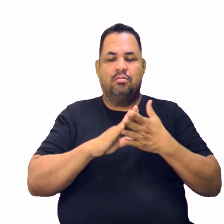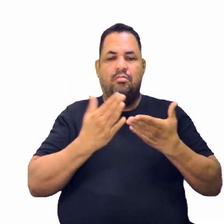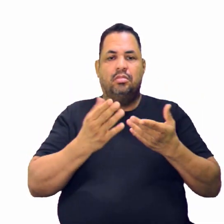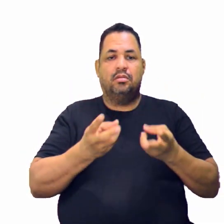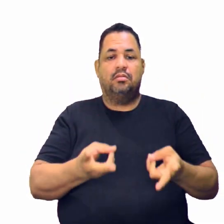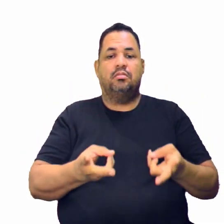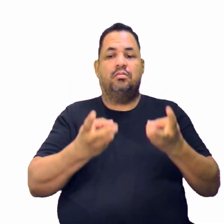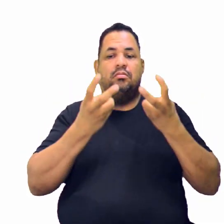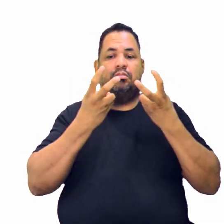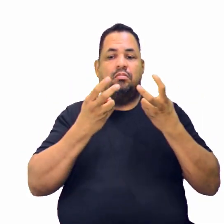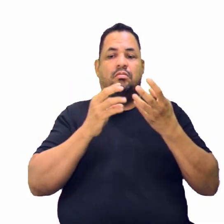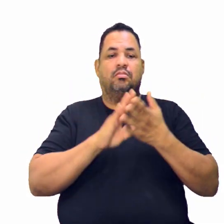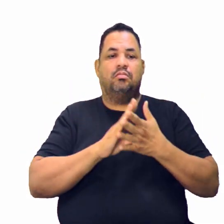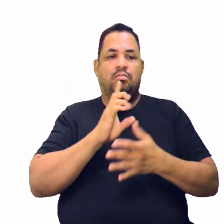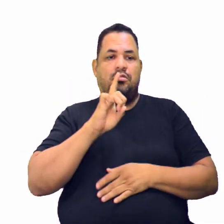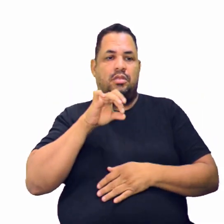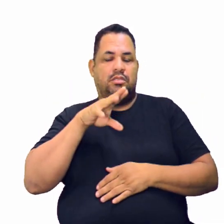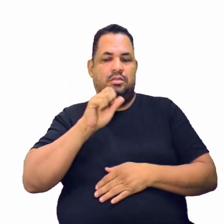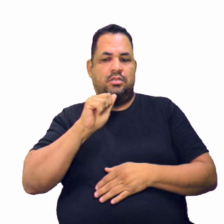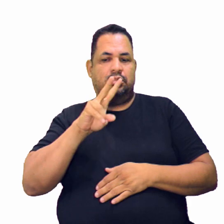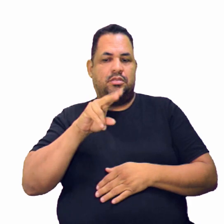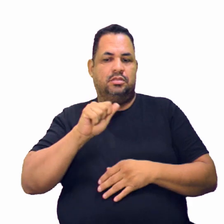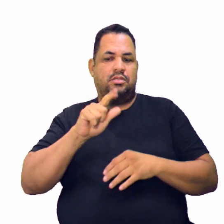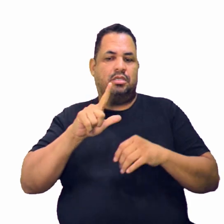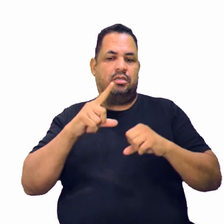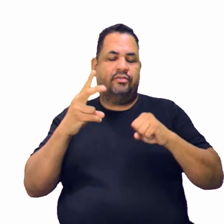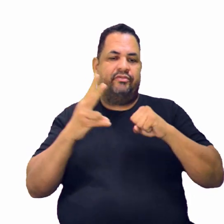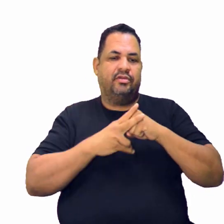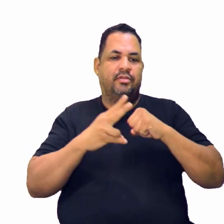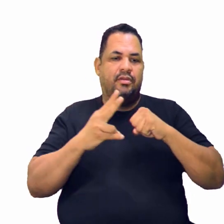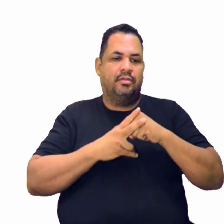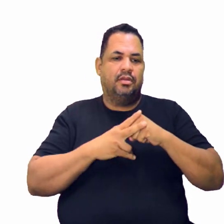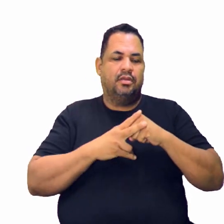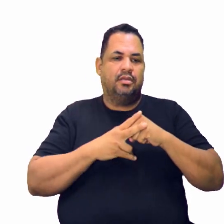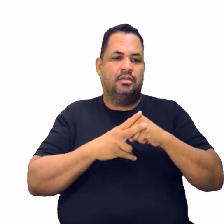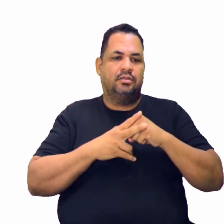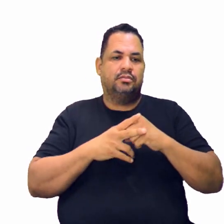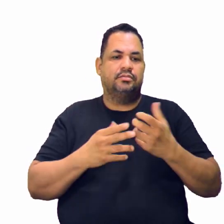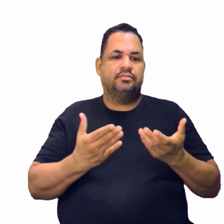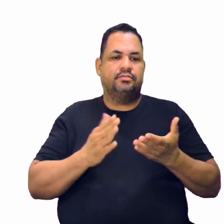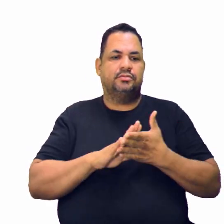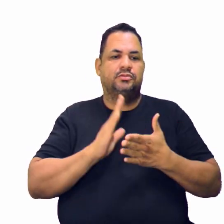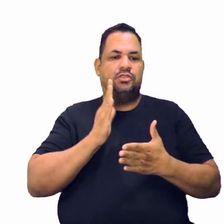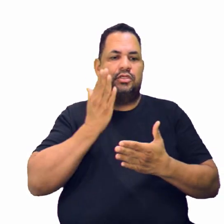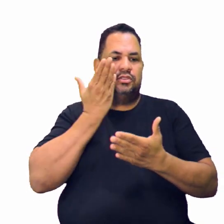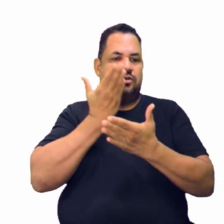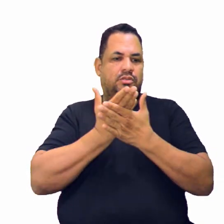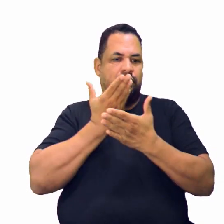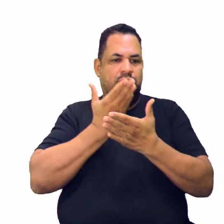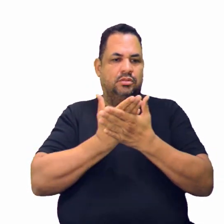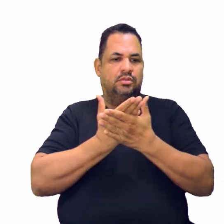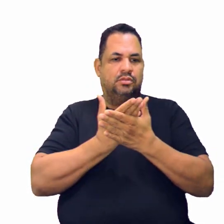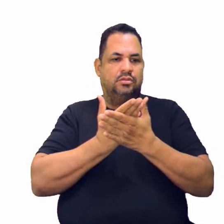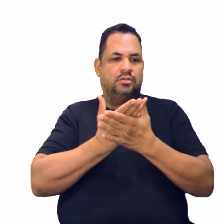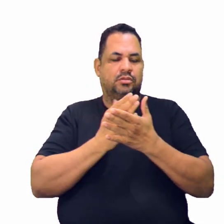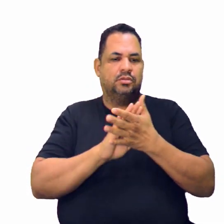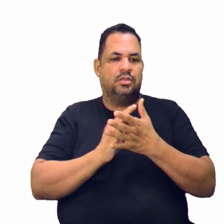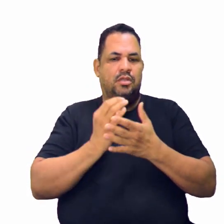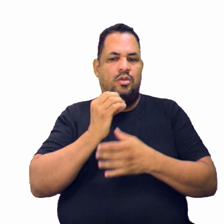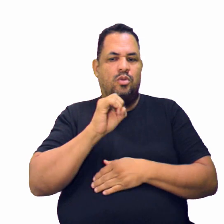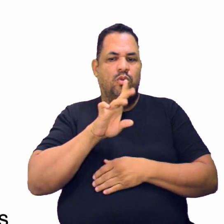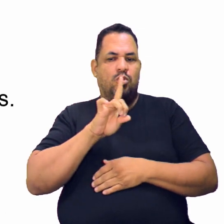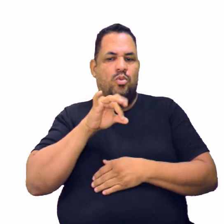ser identificado pela desinência verbal. Com certeza você já estudou o sujeito desinencial, é o